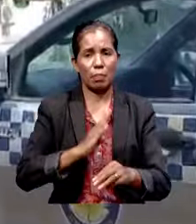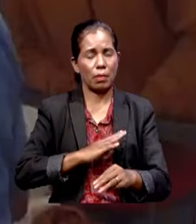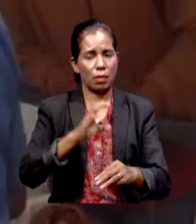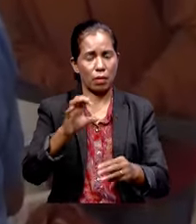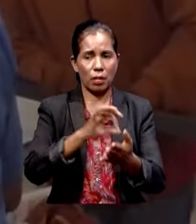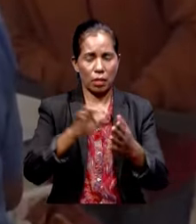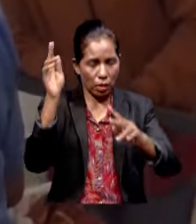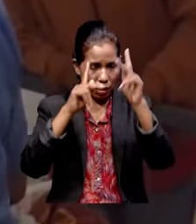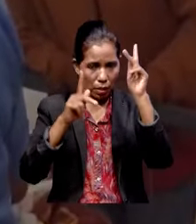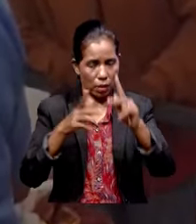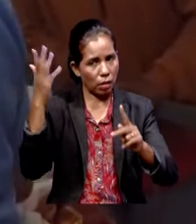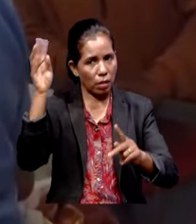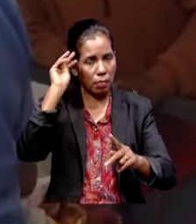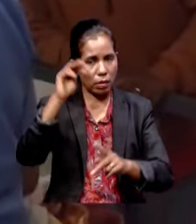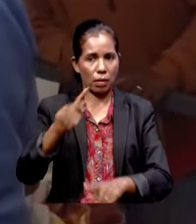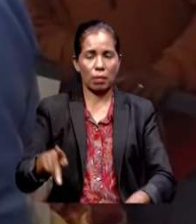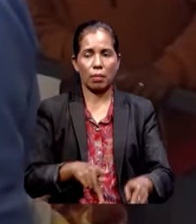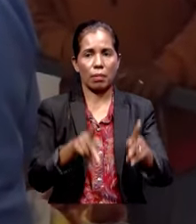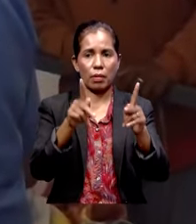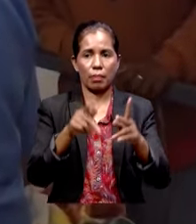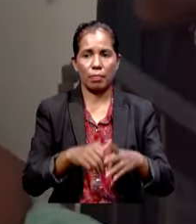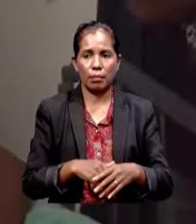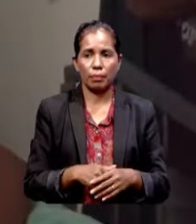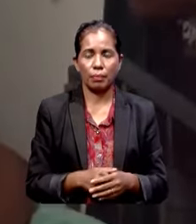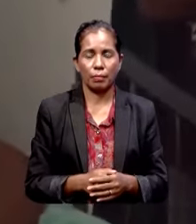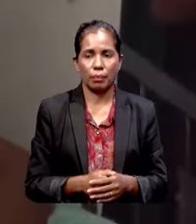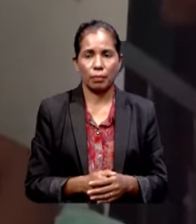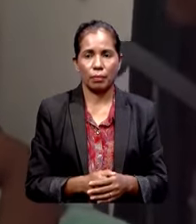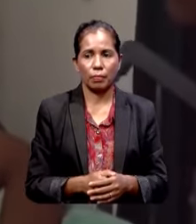registu kasu ne iha ministero publiko Feliciano Venancio Belo, ZMN.